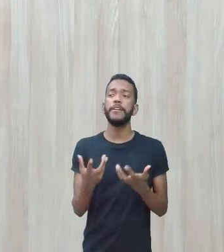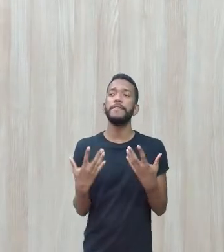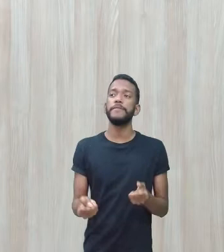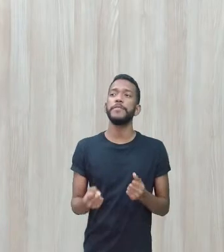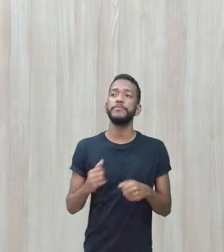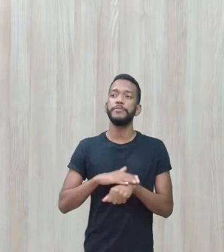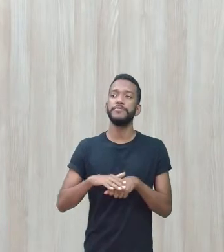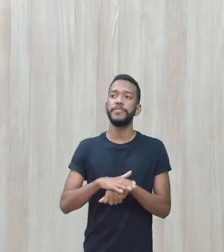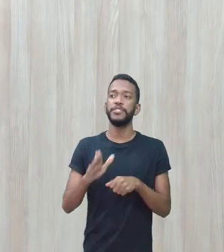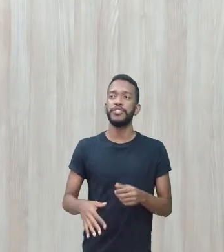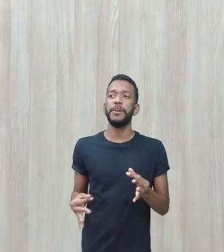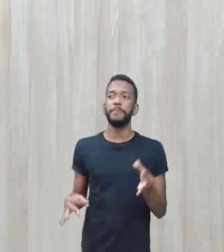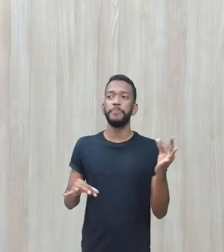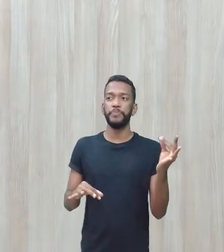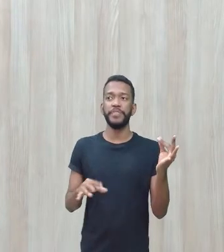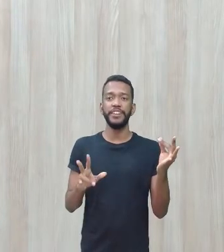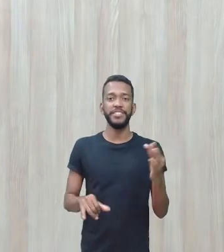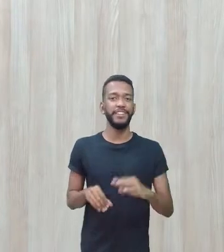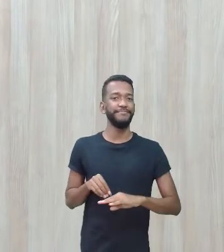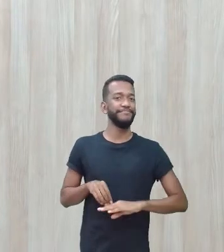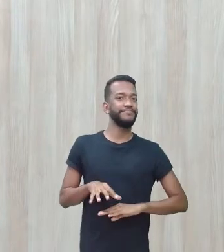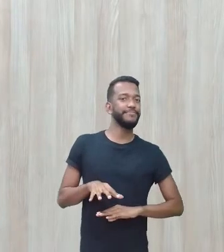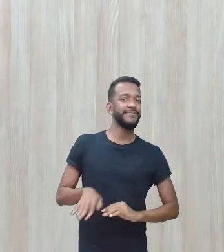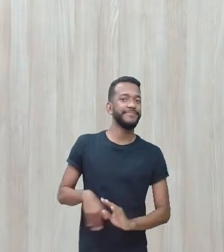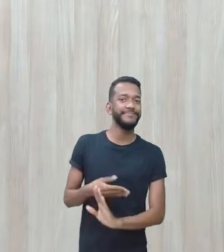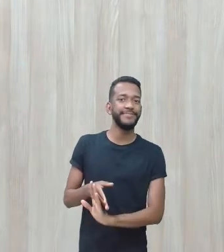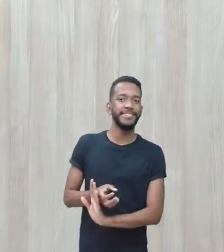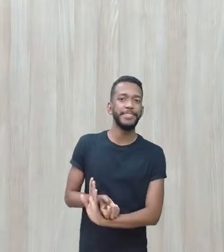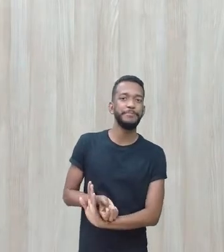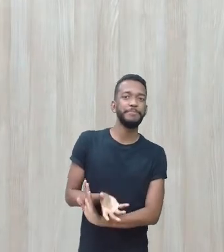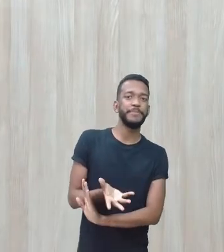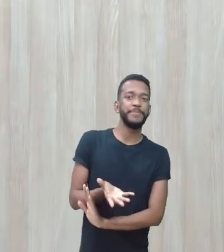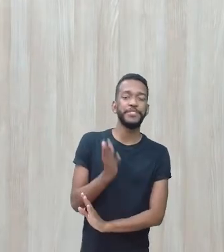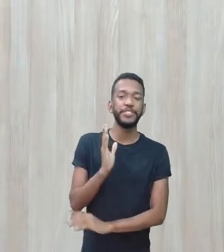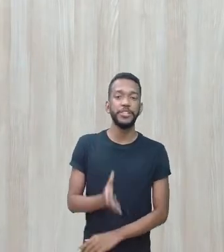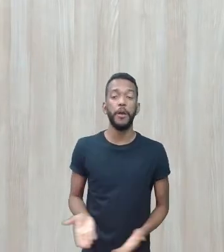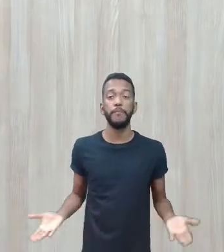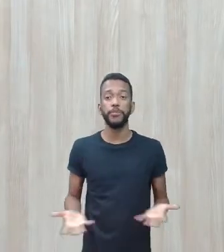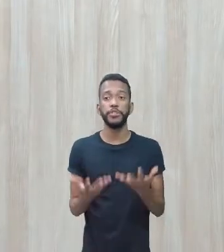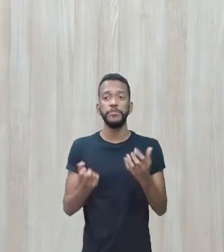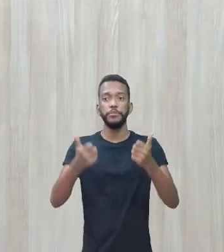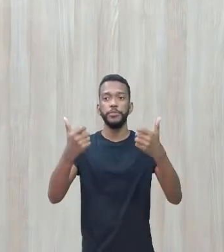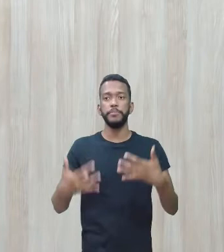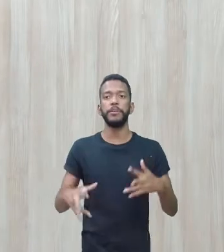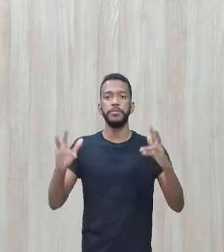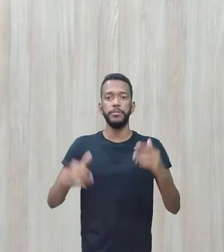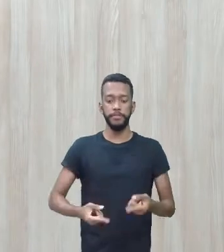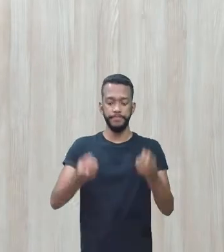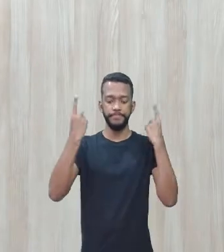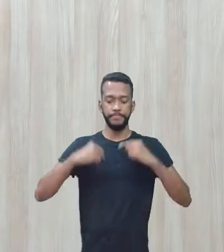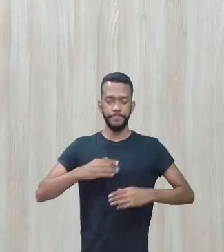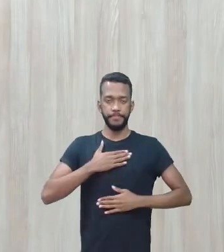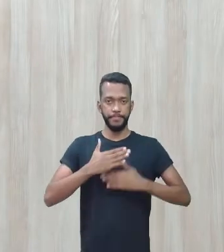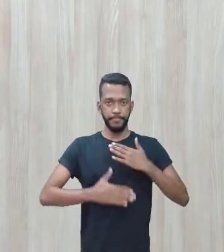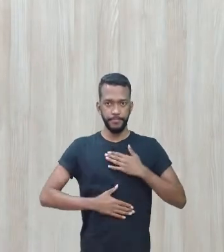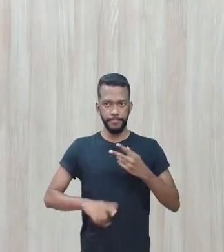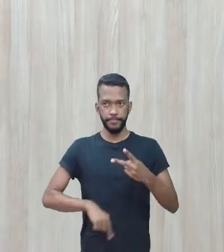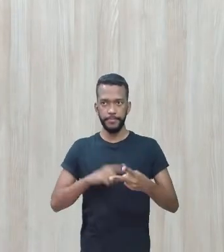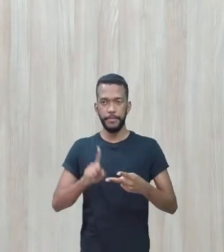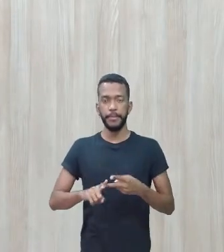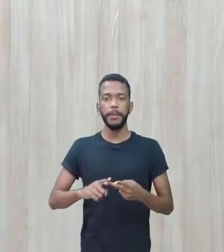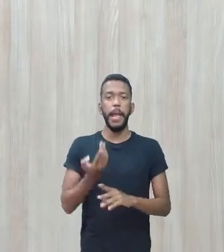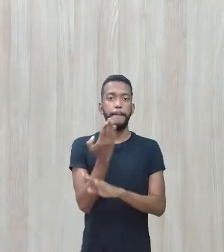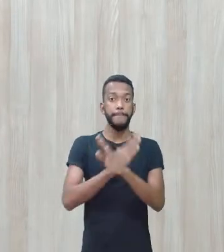Revoredo já deu ali um spoilerzinho do que é que a gente vai falar. A gente vai falar hoje sobre condicionamento físico e para